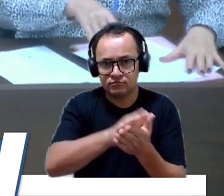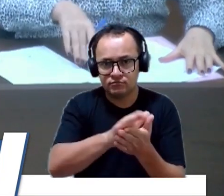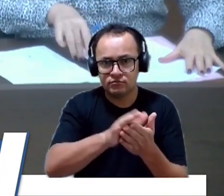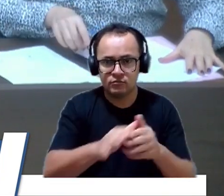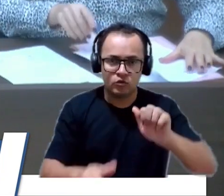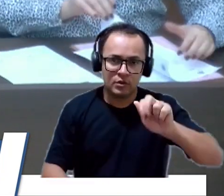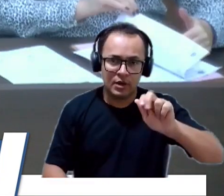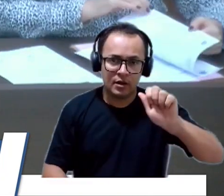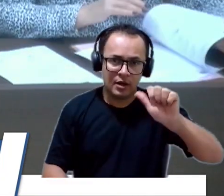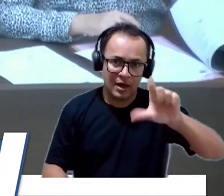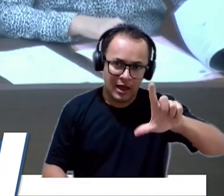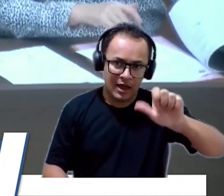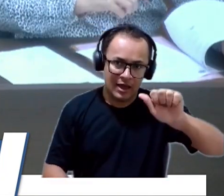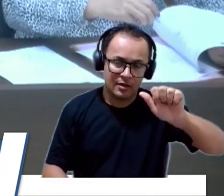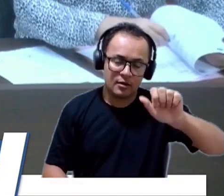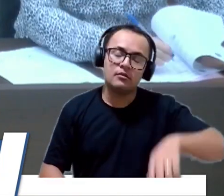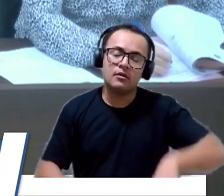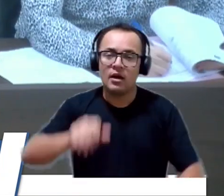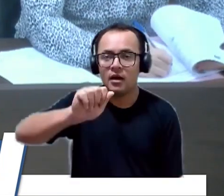1857 e